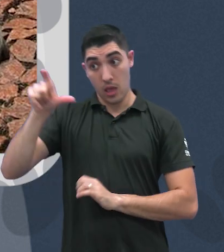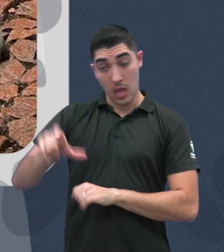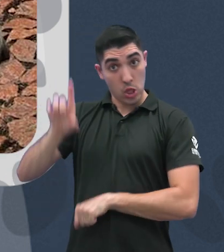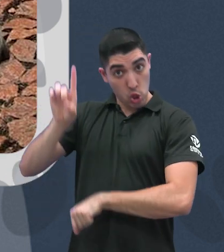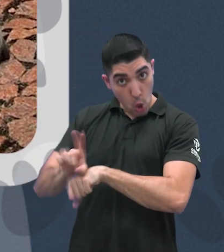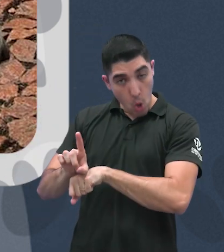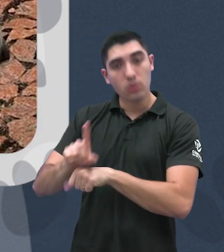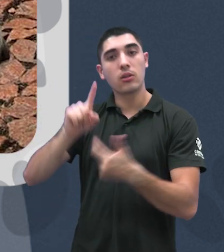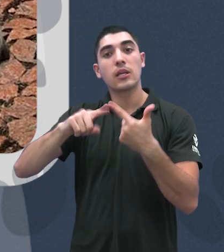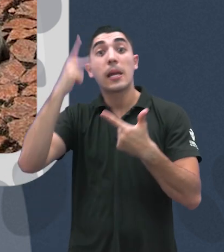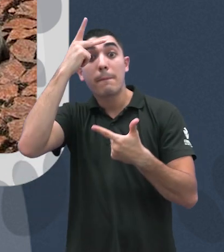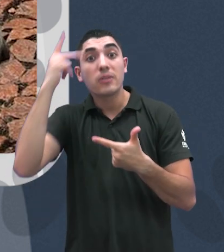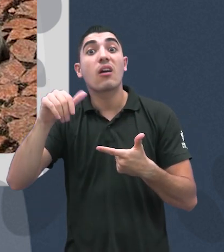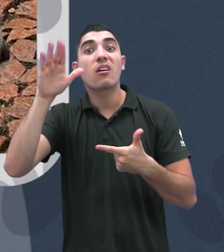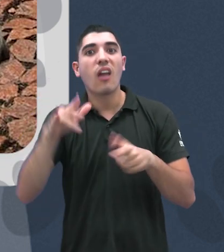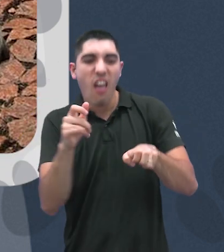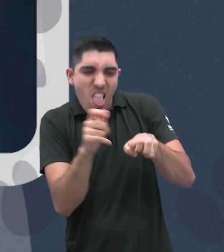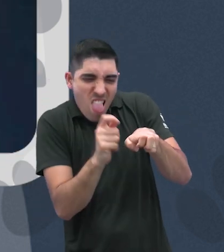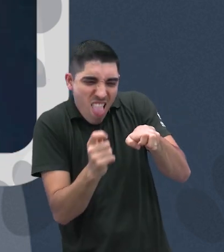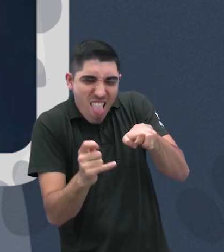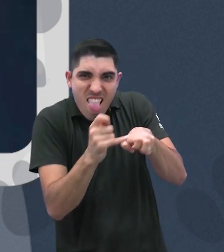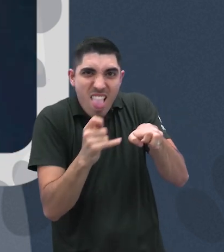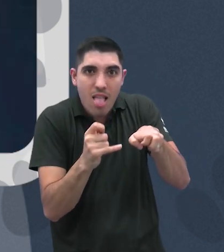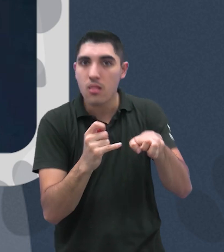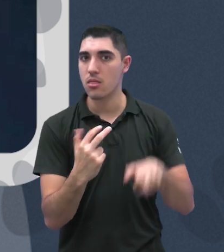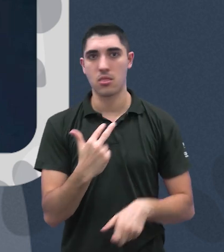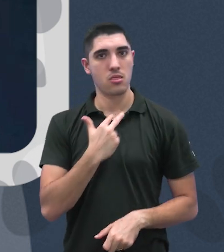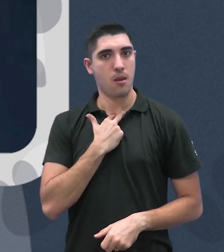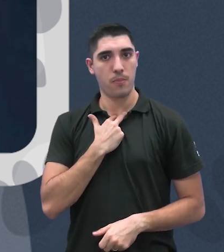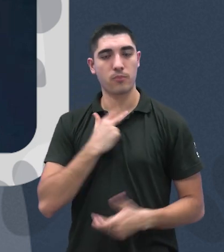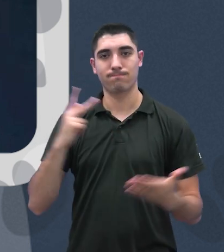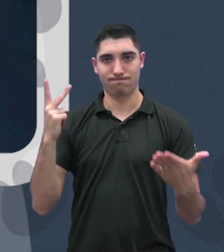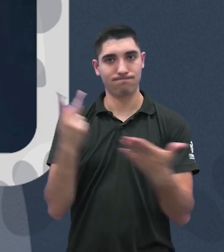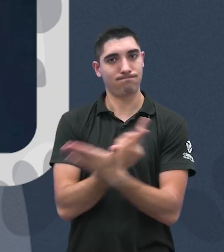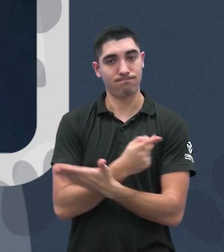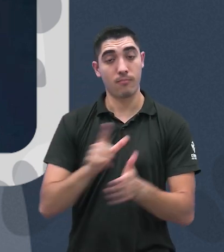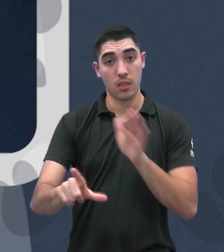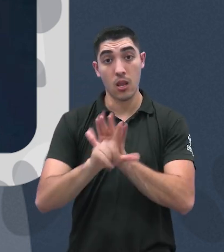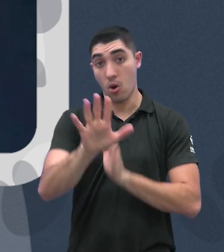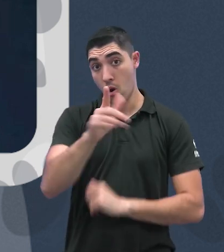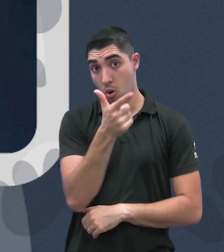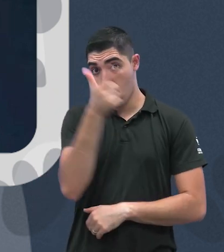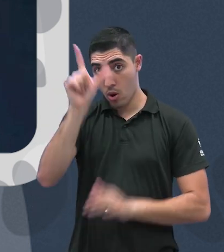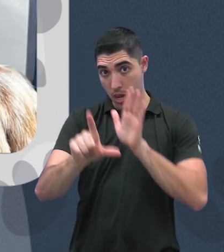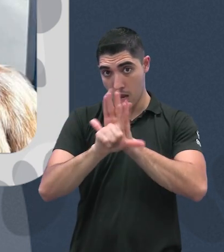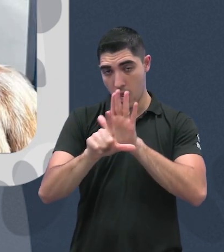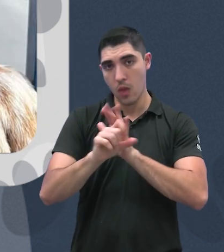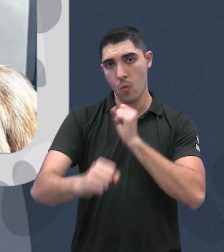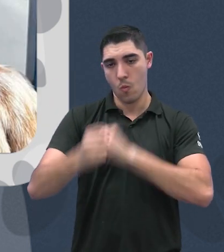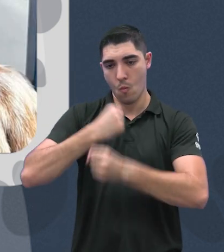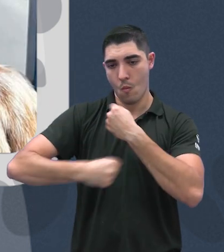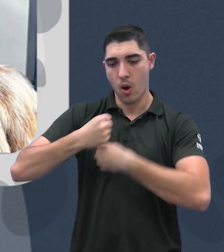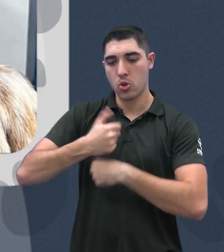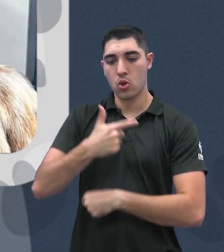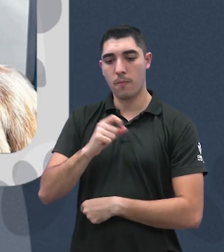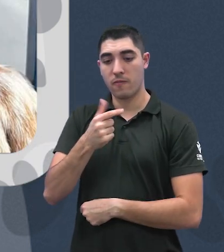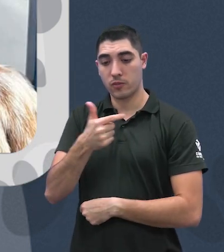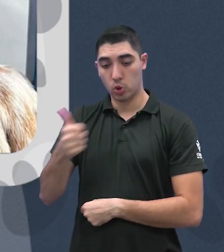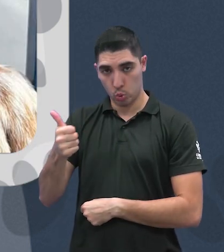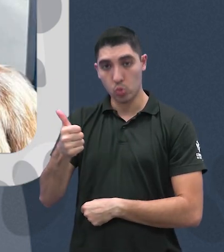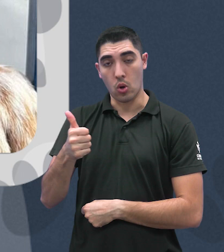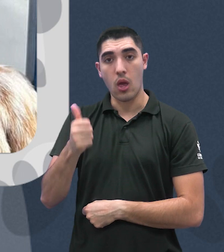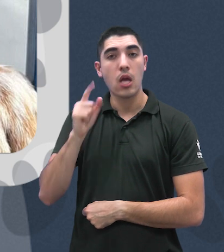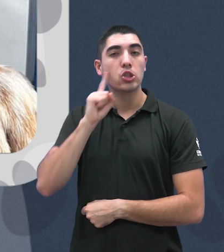o tutor do animal quanto a pessoa que fizer esse serviço. Além disso, tem outra lei, essa de 2021,